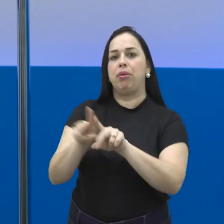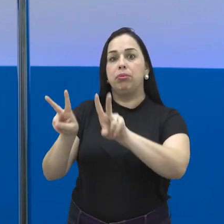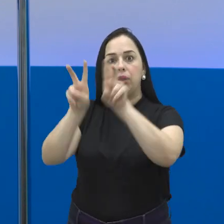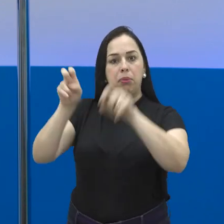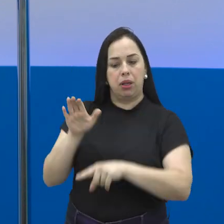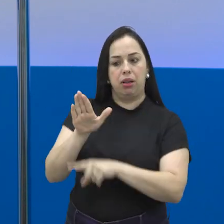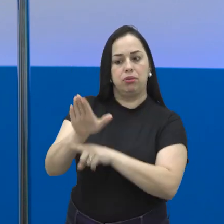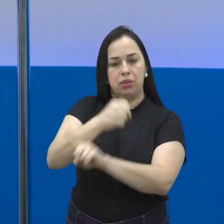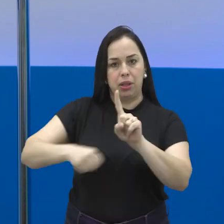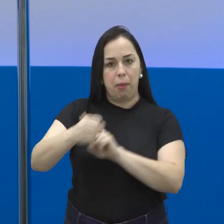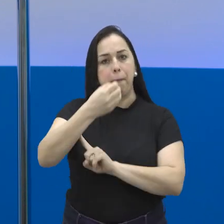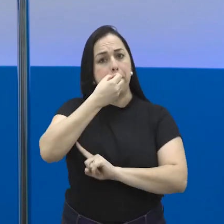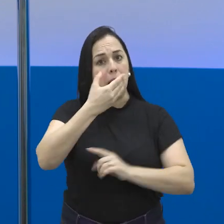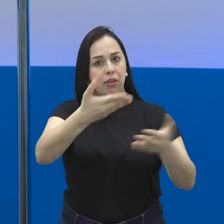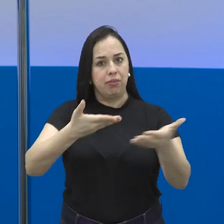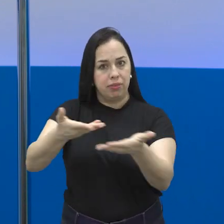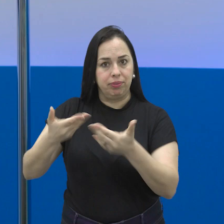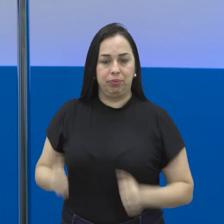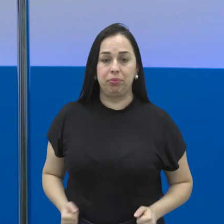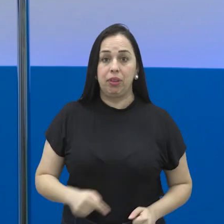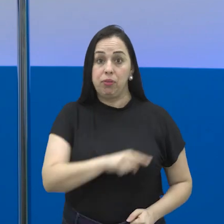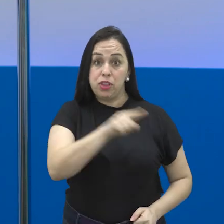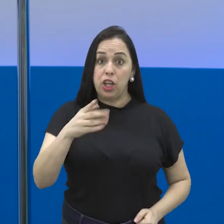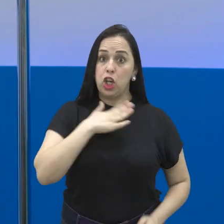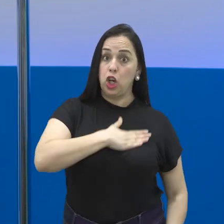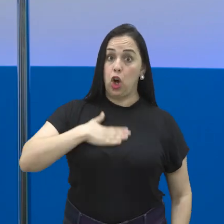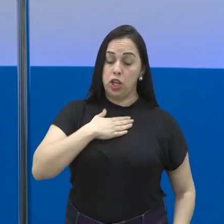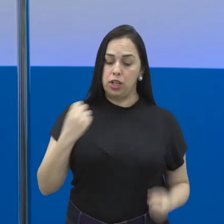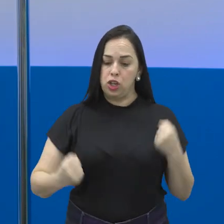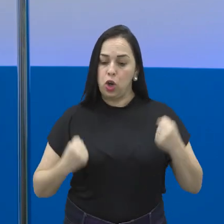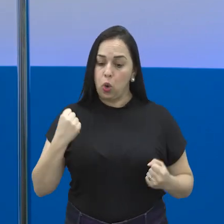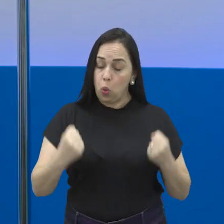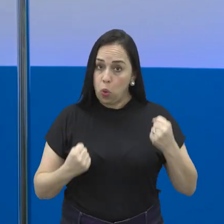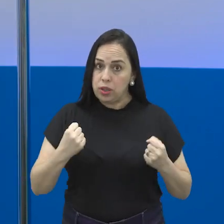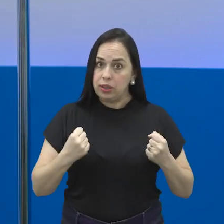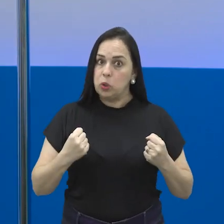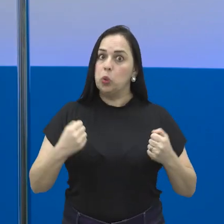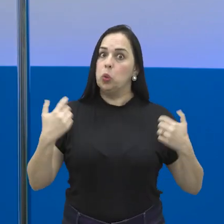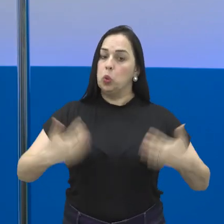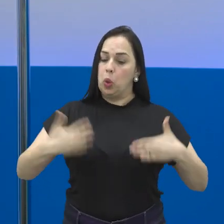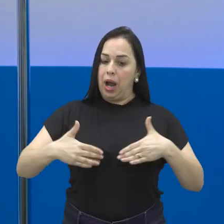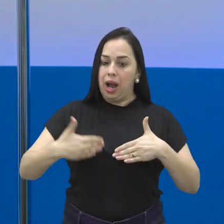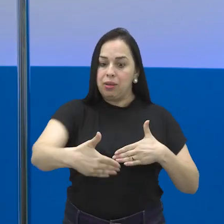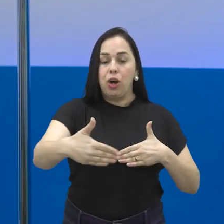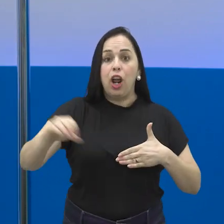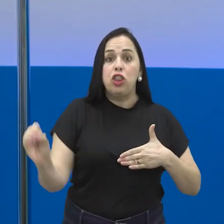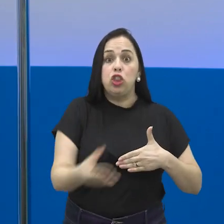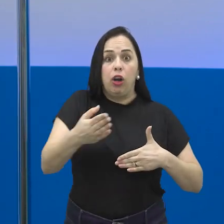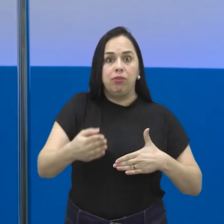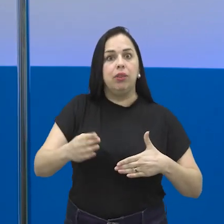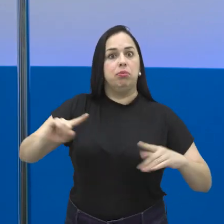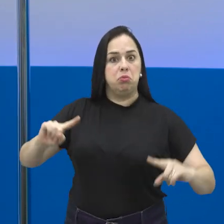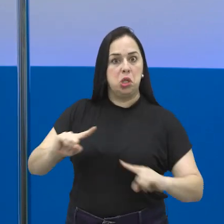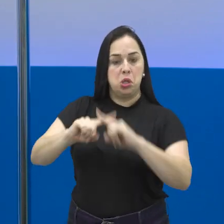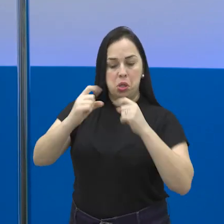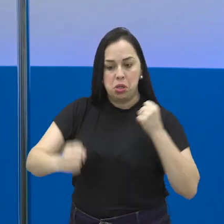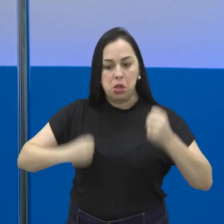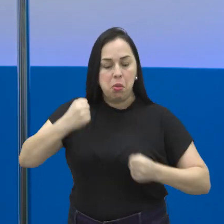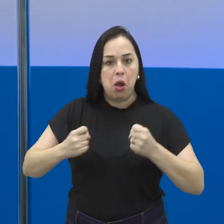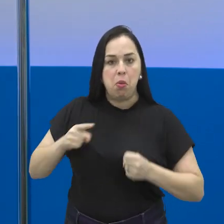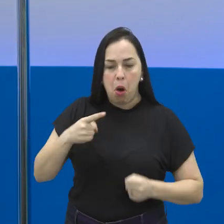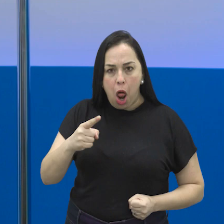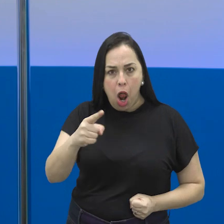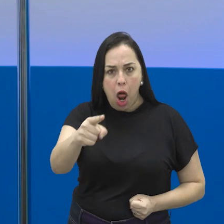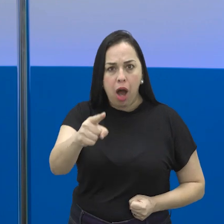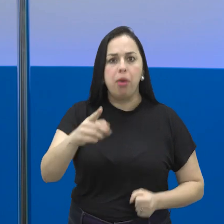prestação de serviço. Seja bem-vindo. Amantes da corrida de rua agora vão poder participar de uma maratona em São José. É